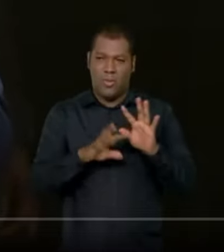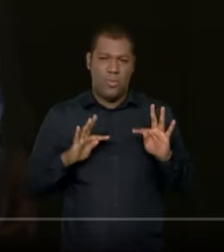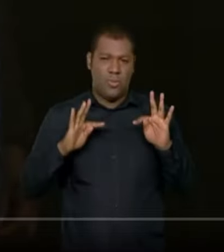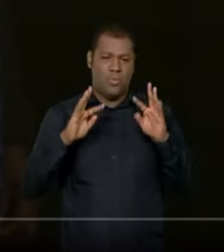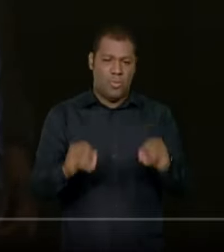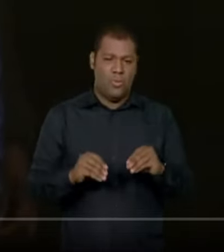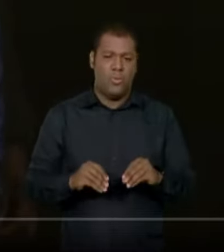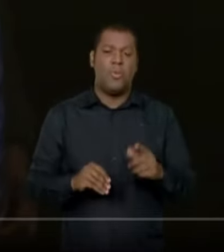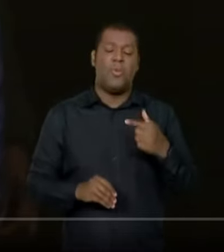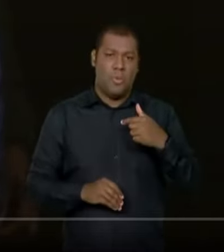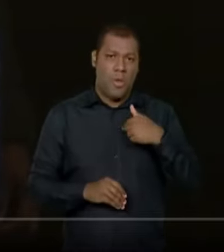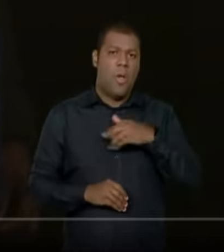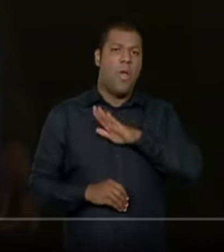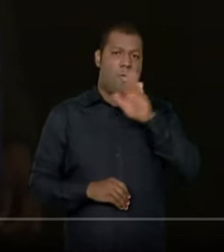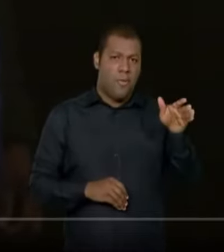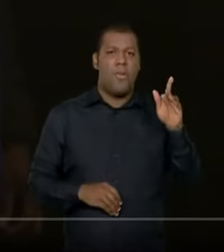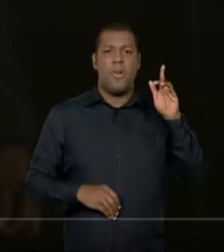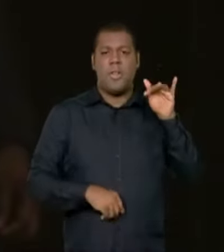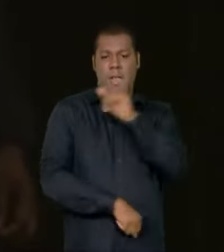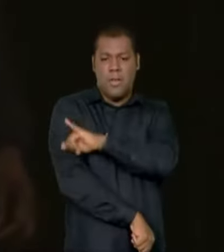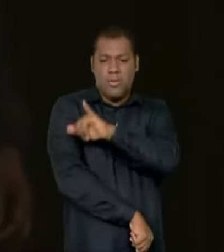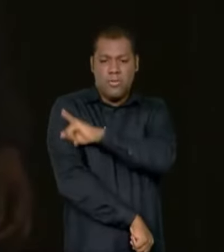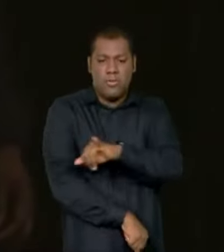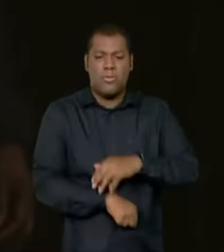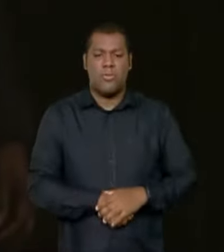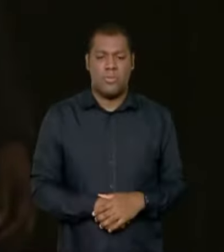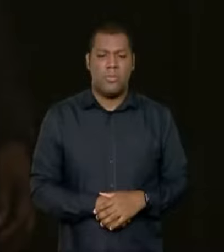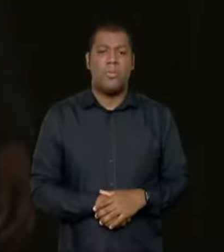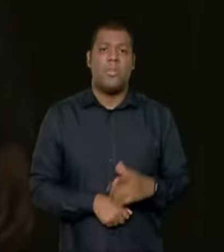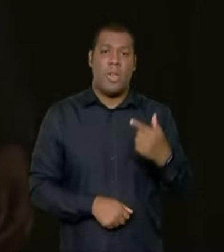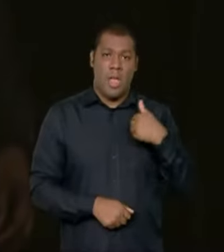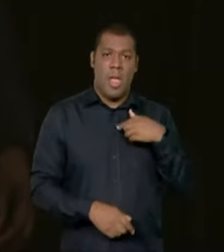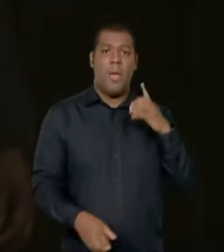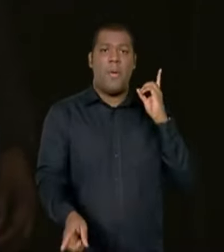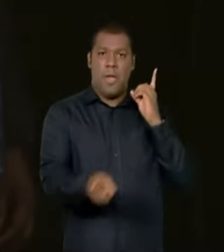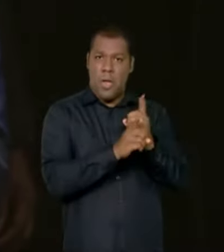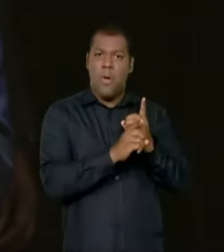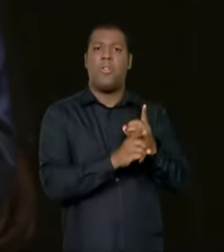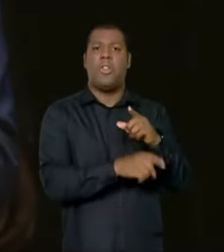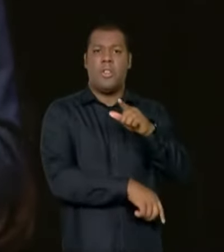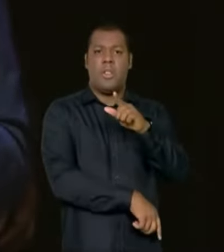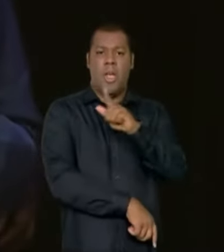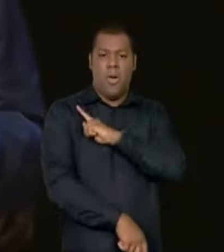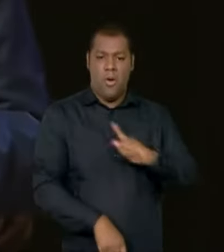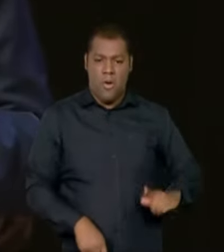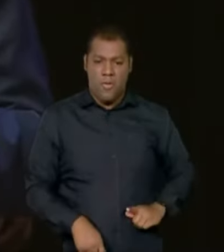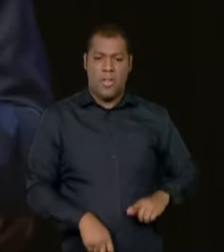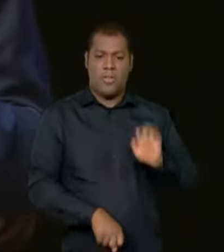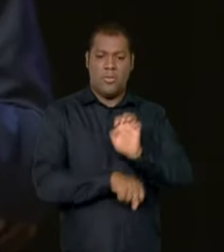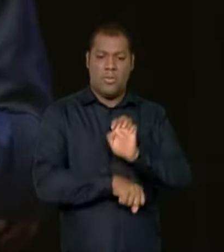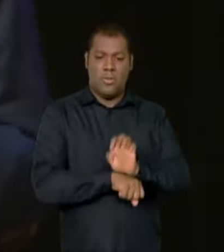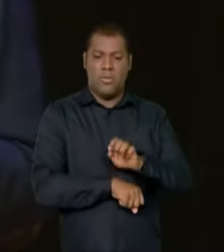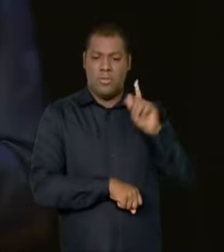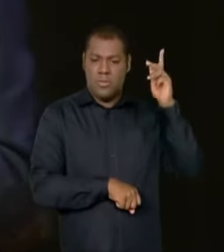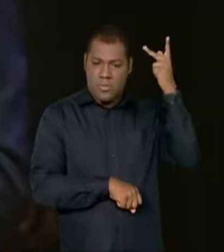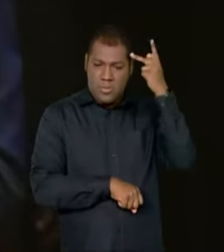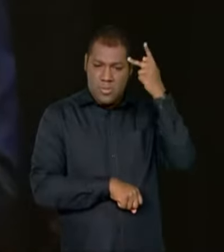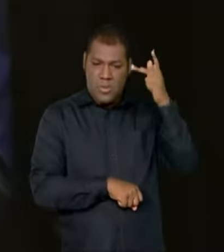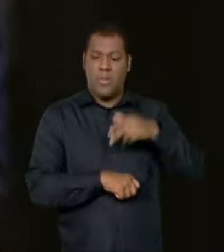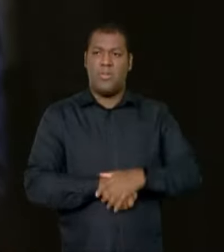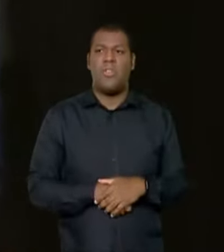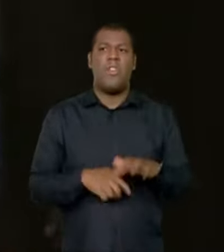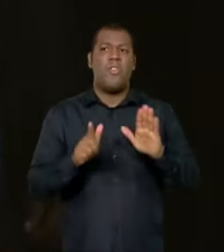Eu acabei de ir ao Rio de Janeiro, acabei de ir ao encontro do governador de São Paulo, e às vezes eu acho engraçado as manchetes